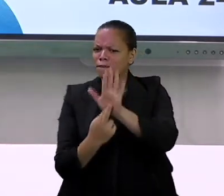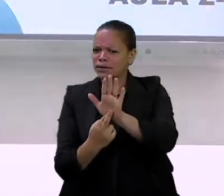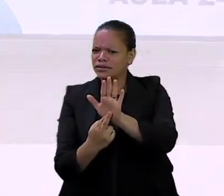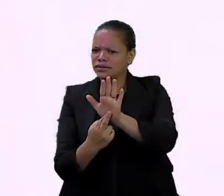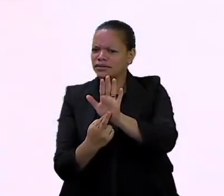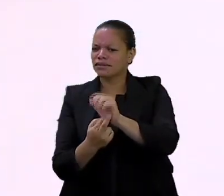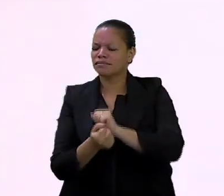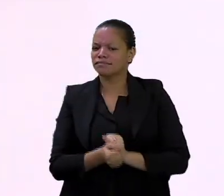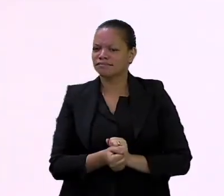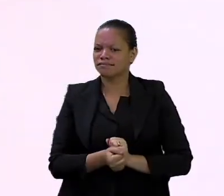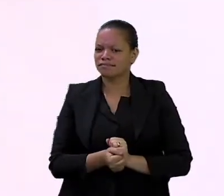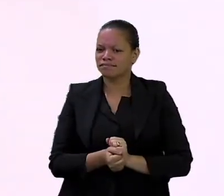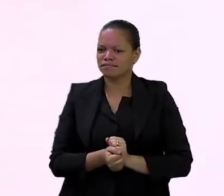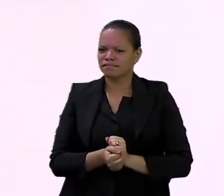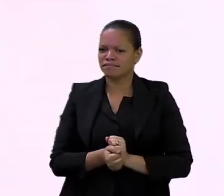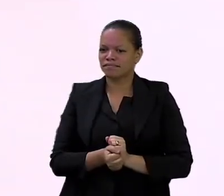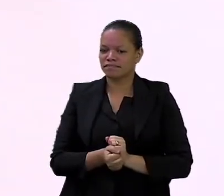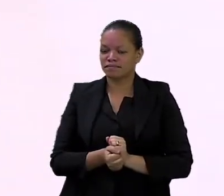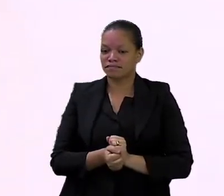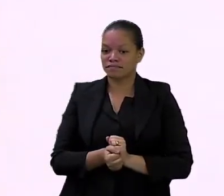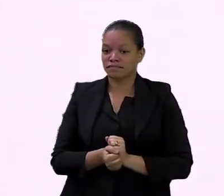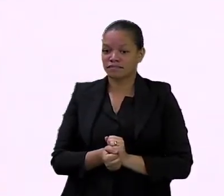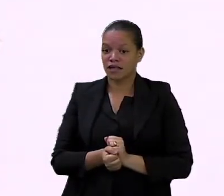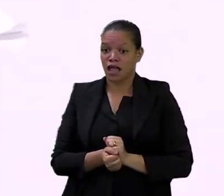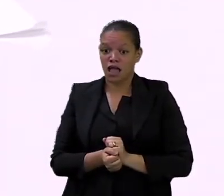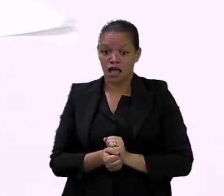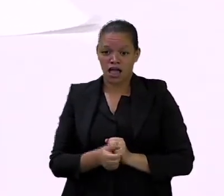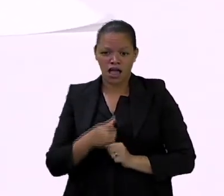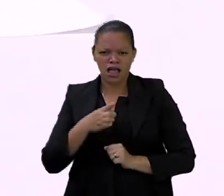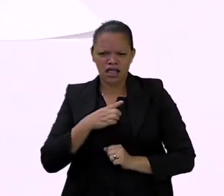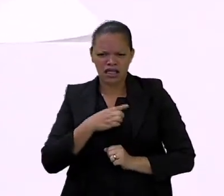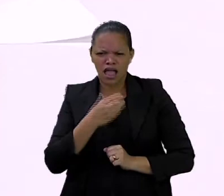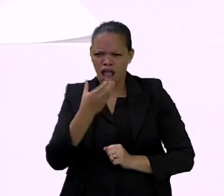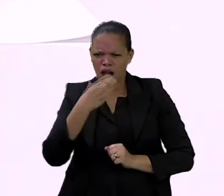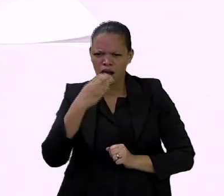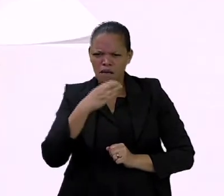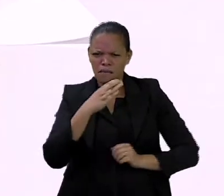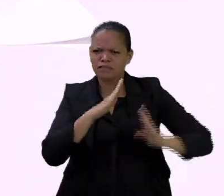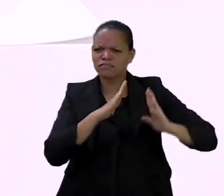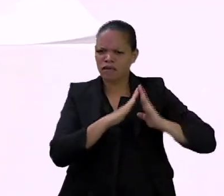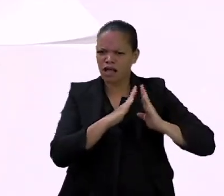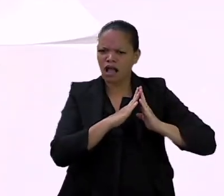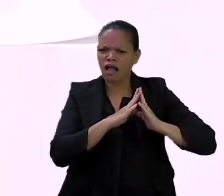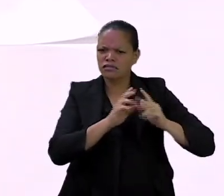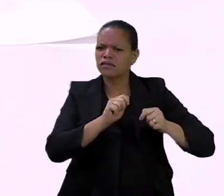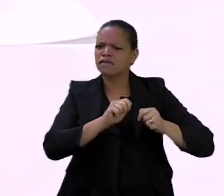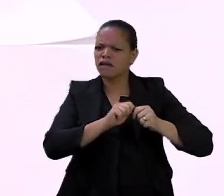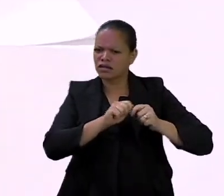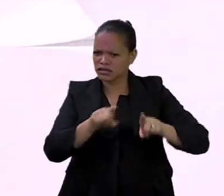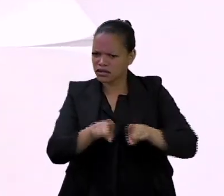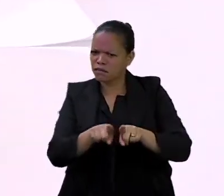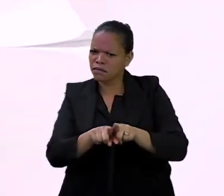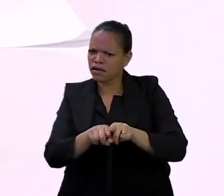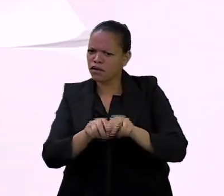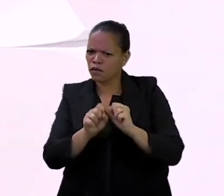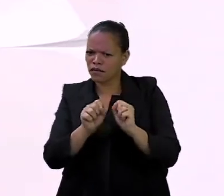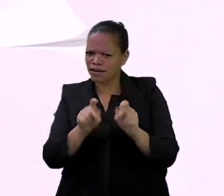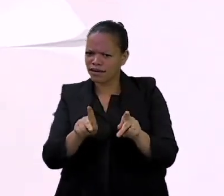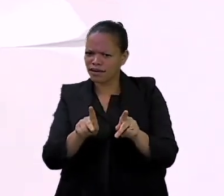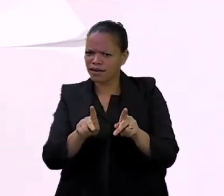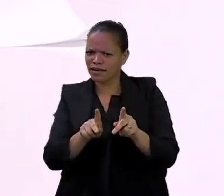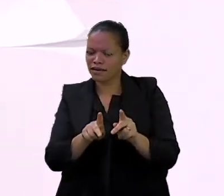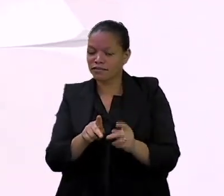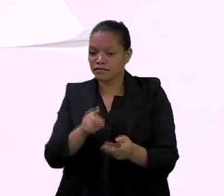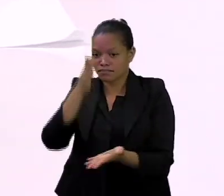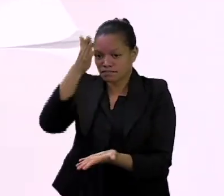juntos comigo? Vamos lá, se você tiver uma maçã em casa, você pode estar fazendo junto comigo. Então, vamos